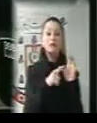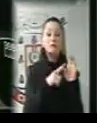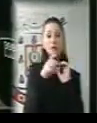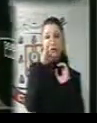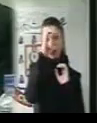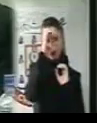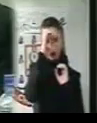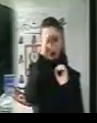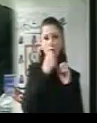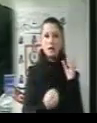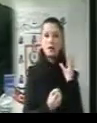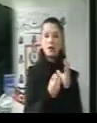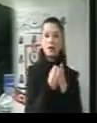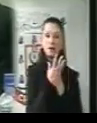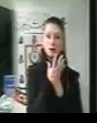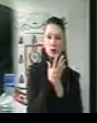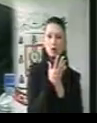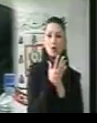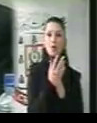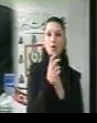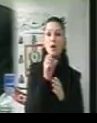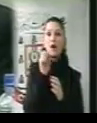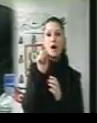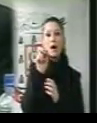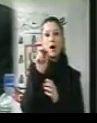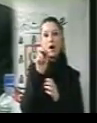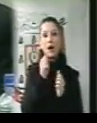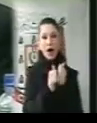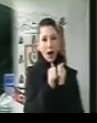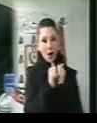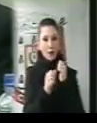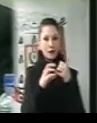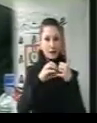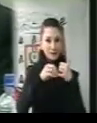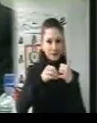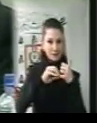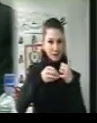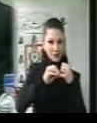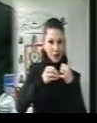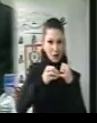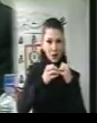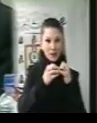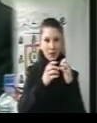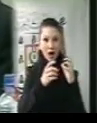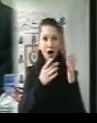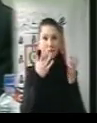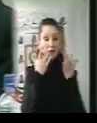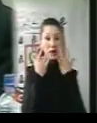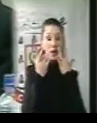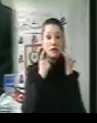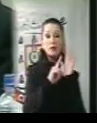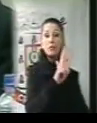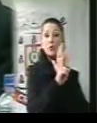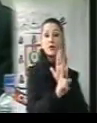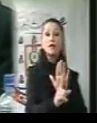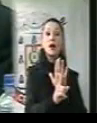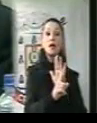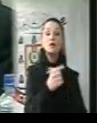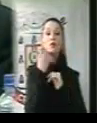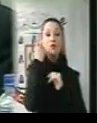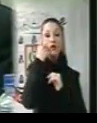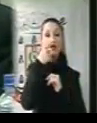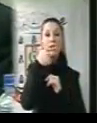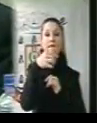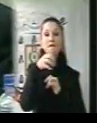Criciúma, lançou o espetáculo Arroz e Feijão em Colapso no Sistema. A estreia aconteceu no dia 20 de